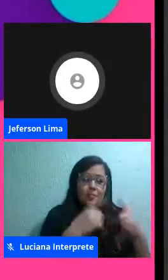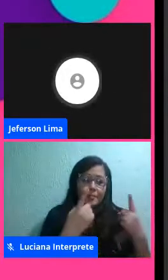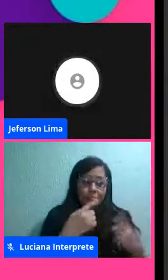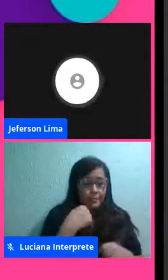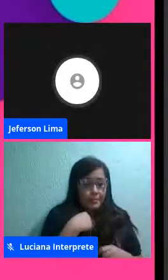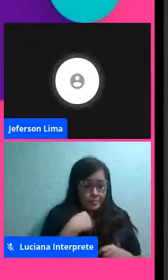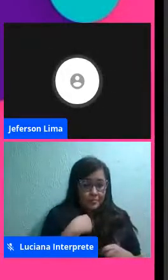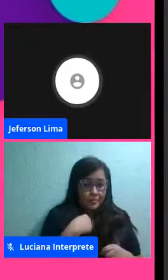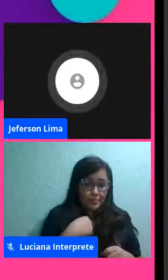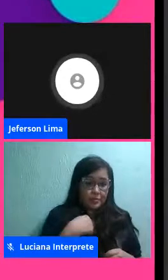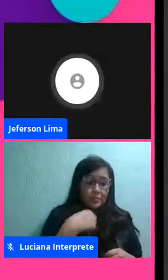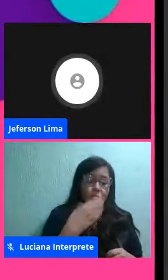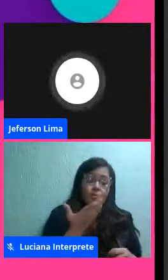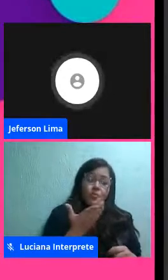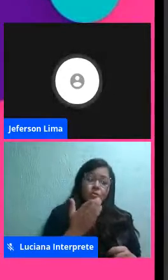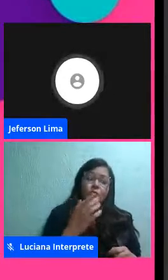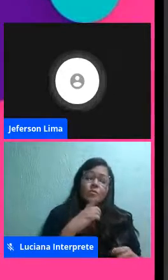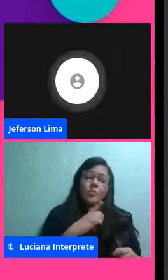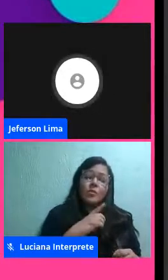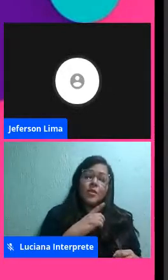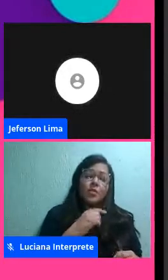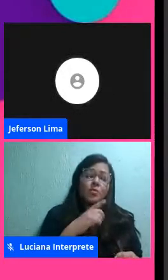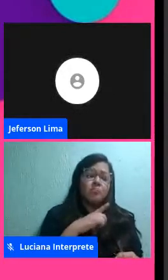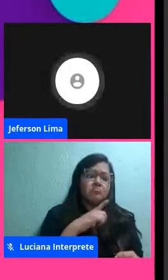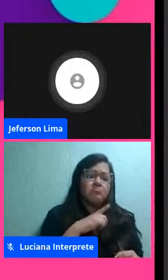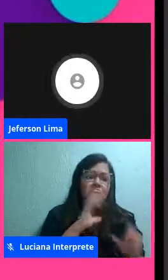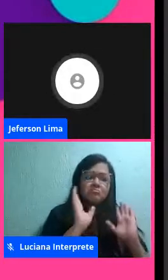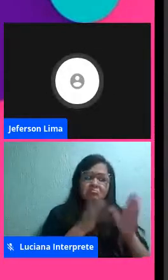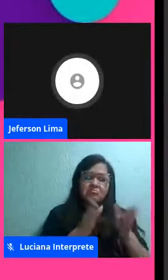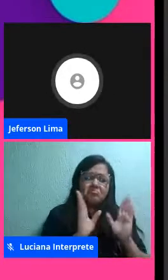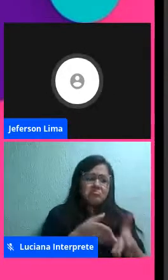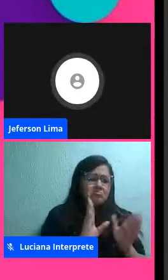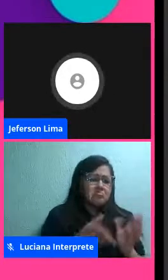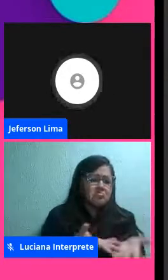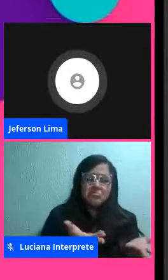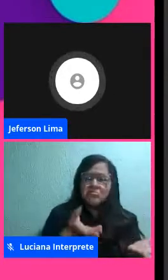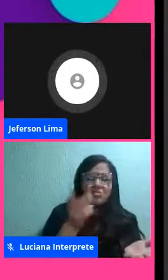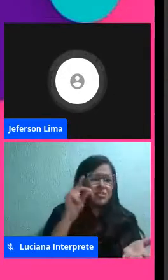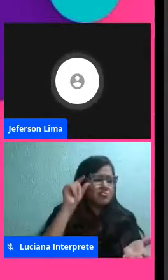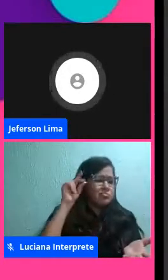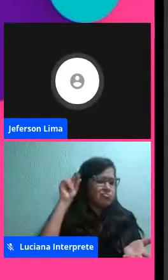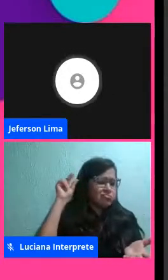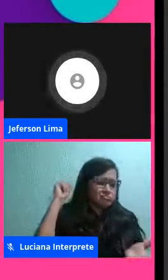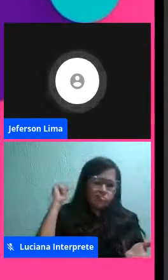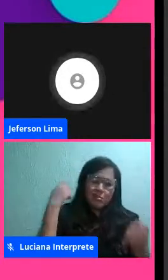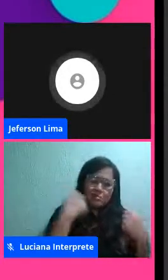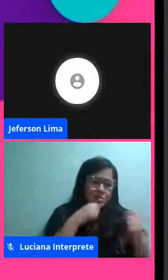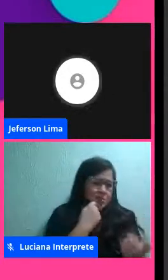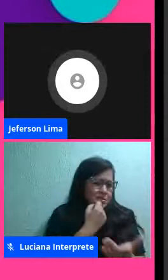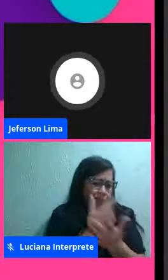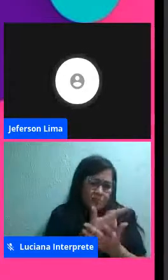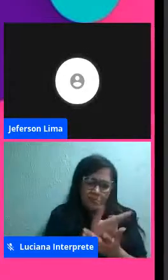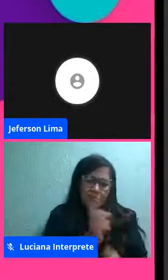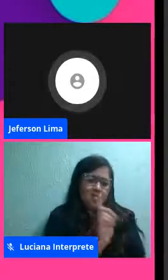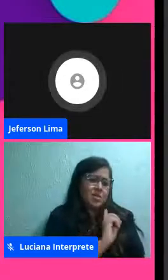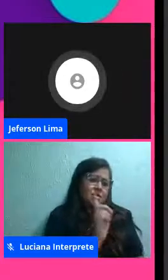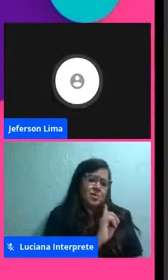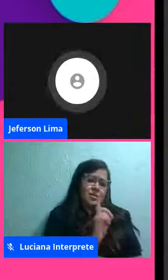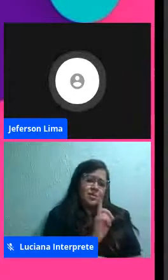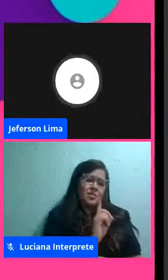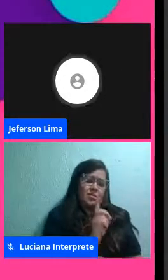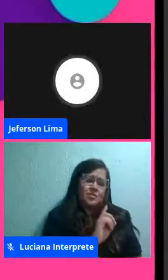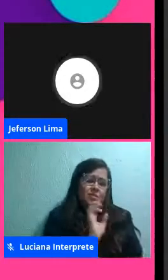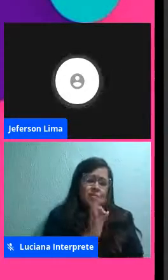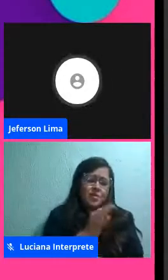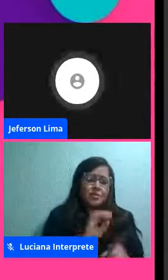pagar. Então eu nem teria aquele problema. Só que, mesmo assim, eu quiser especificar que eu quero Node